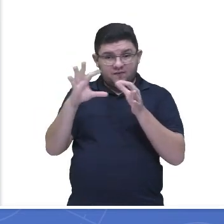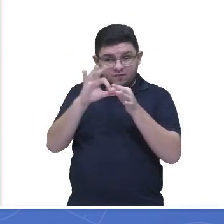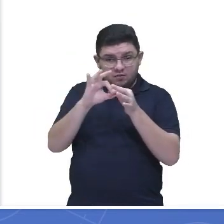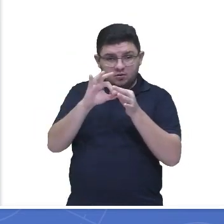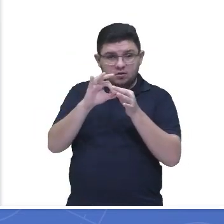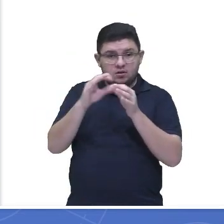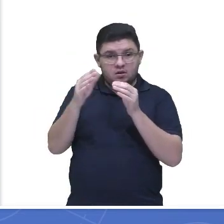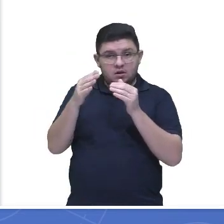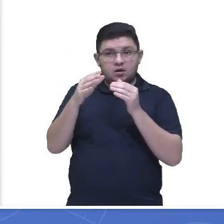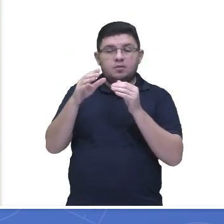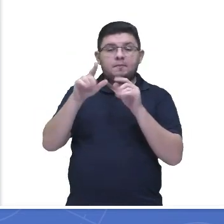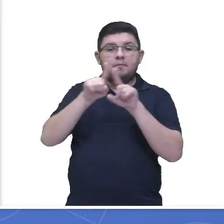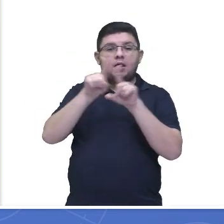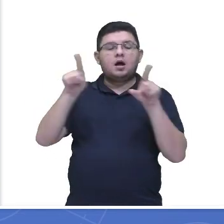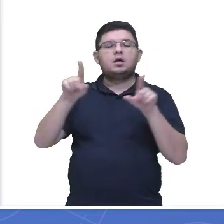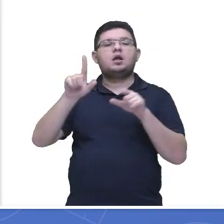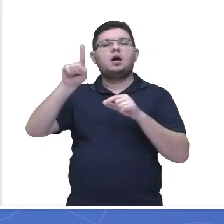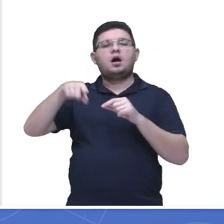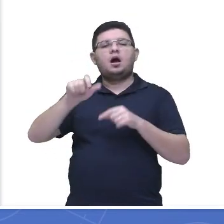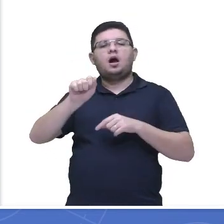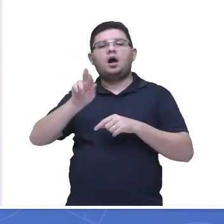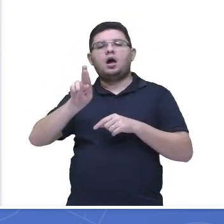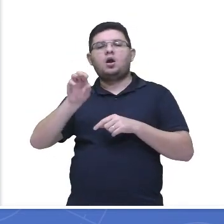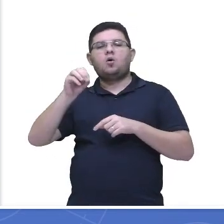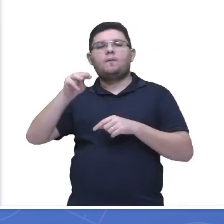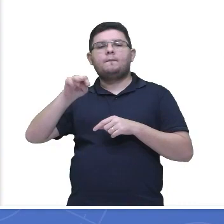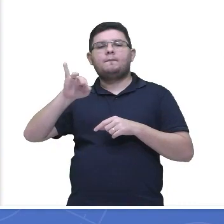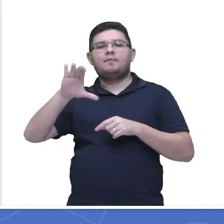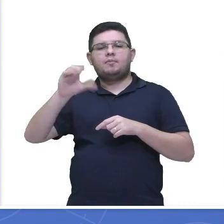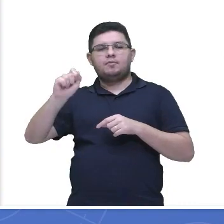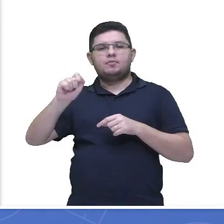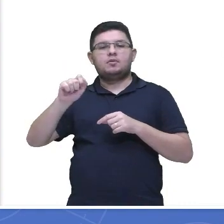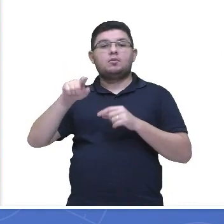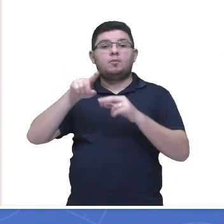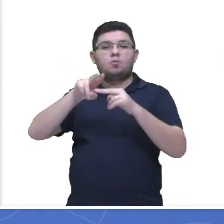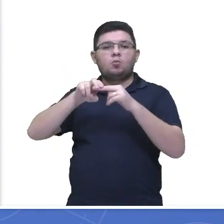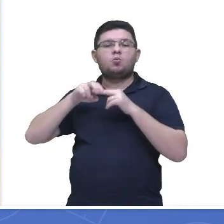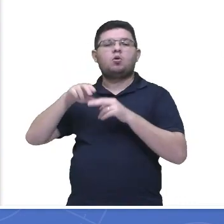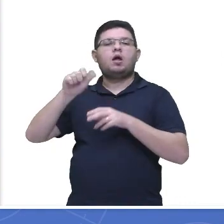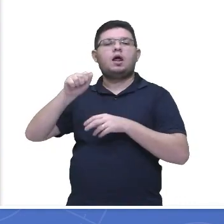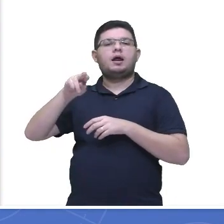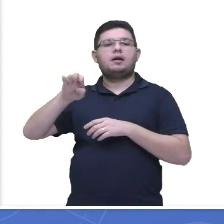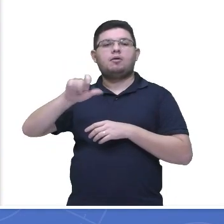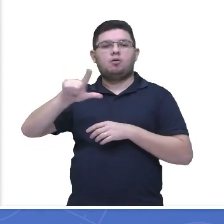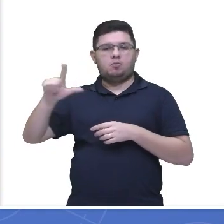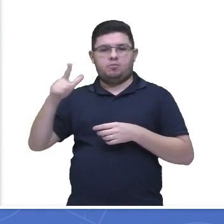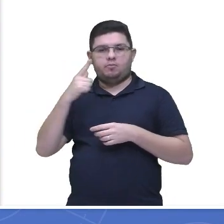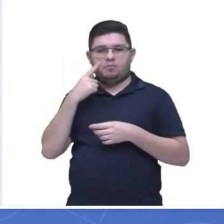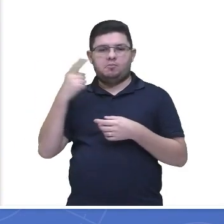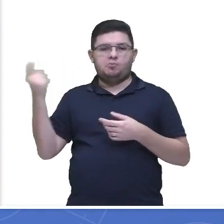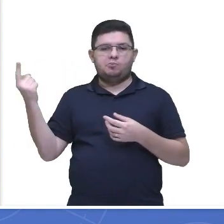fechada aromática, por causa desse composto aí, do anel aromático, ok?